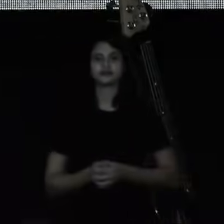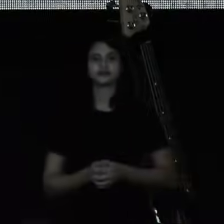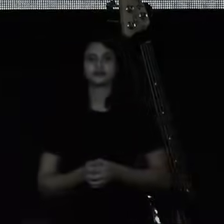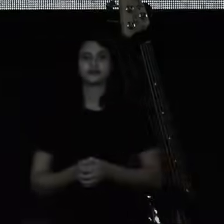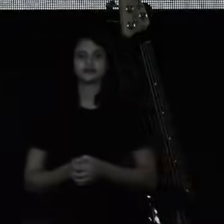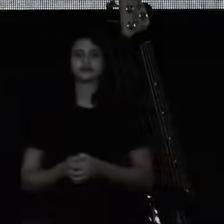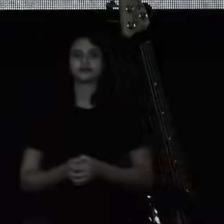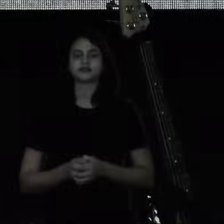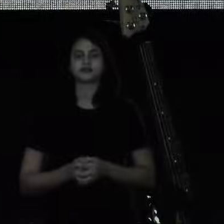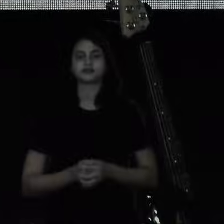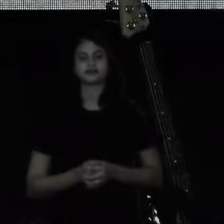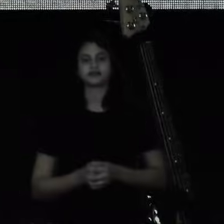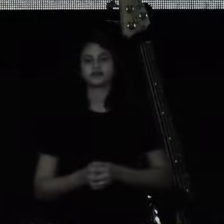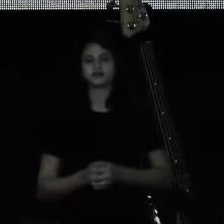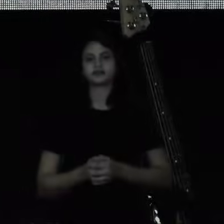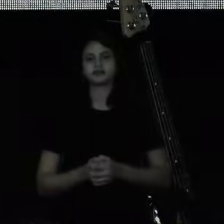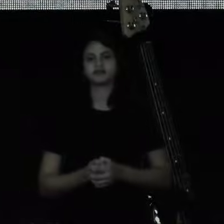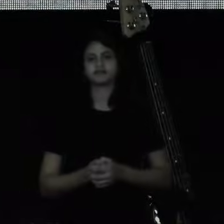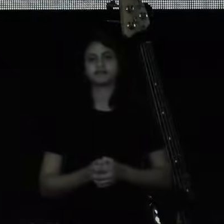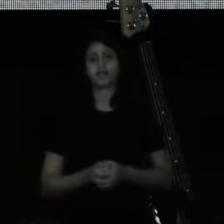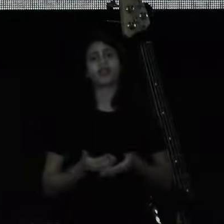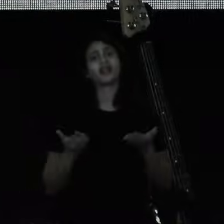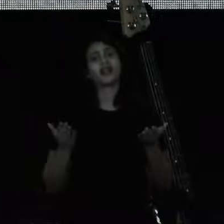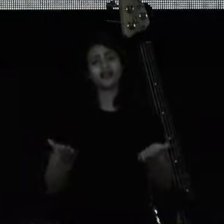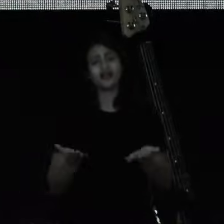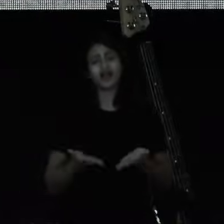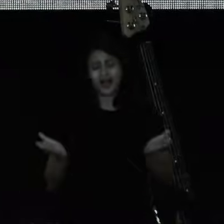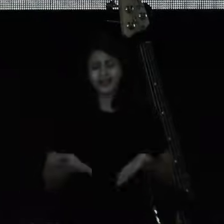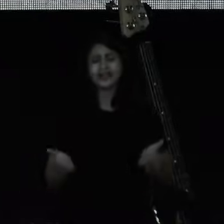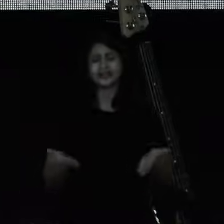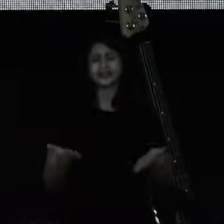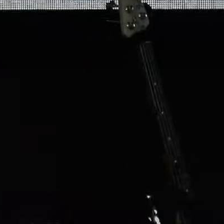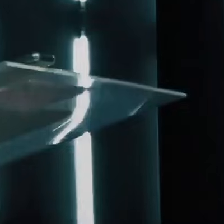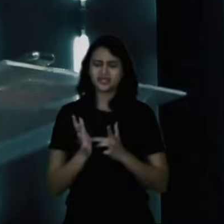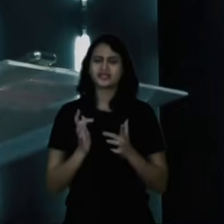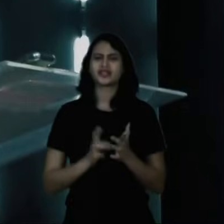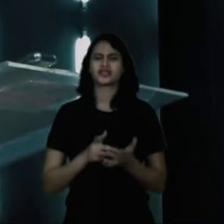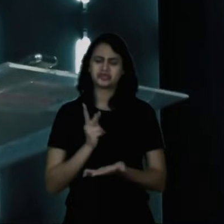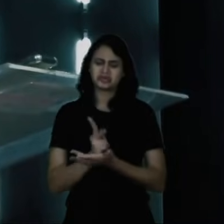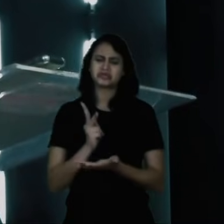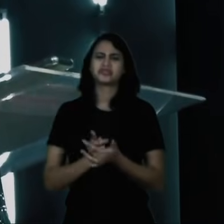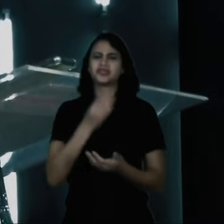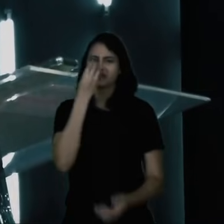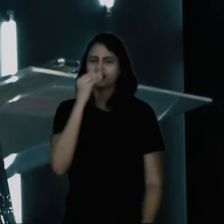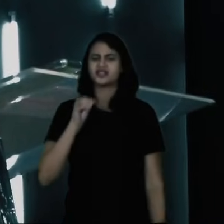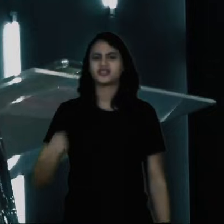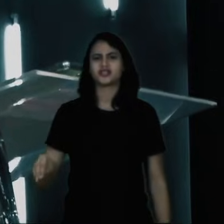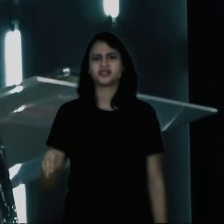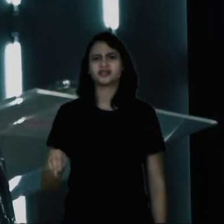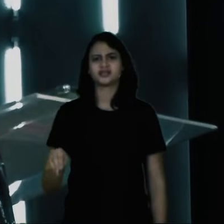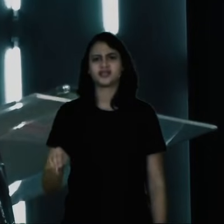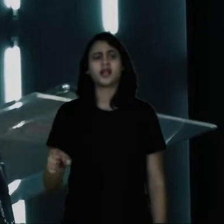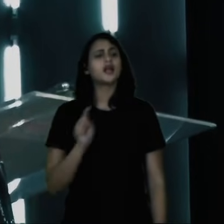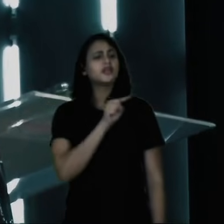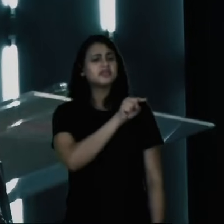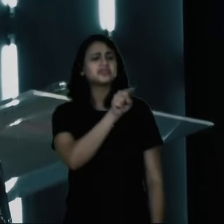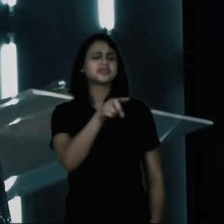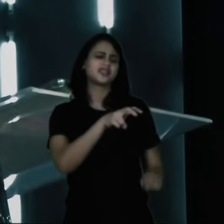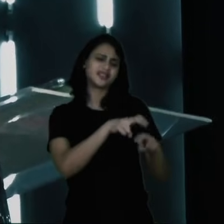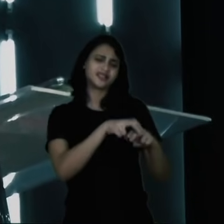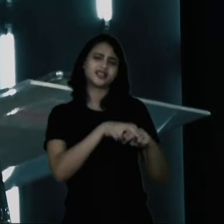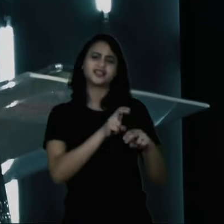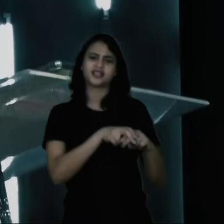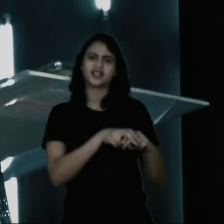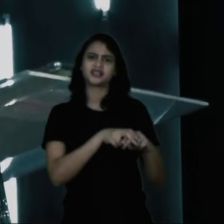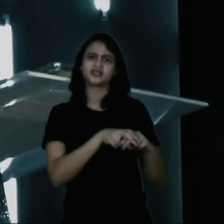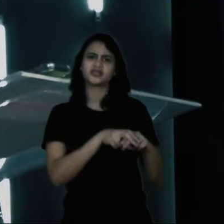O pior é que Ele continua sendo rejeitado até hoje. Você quer ver uma coisa? Talvez você está sentado aí no seu lugar e até hoje você